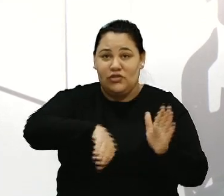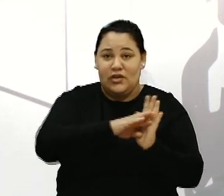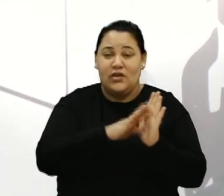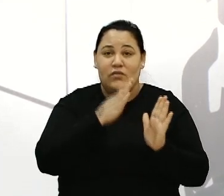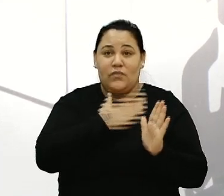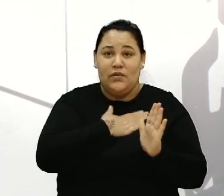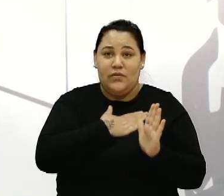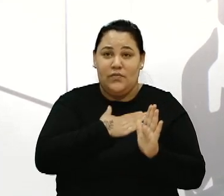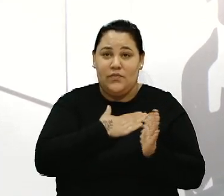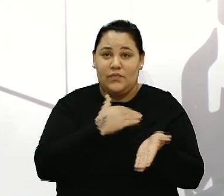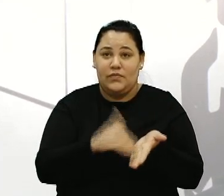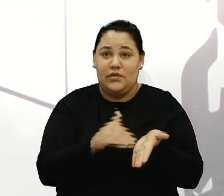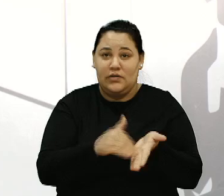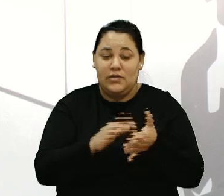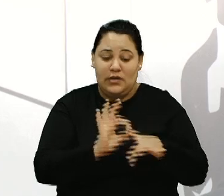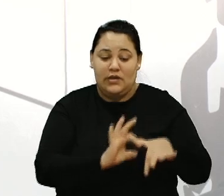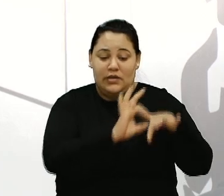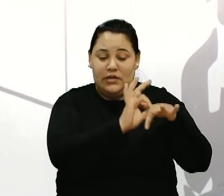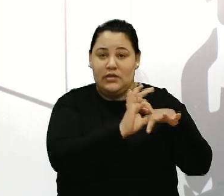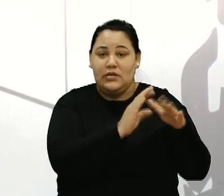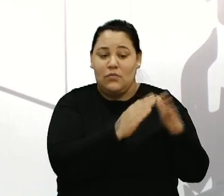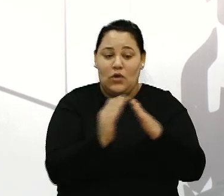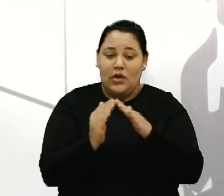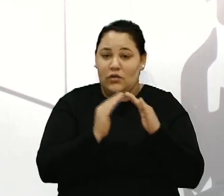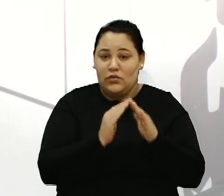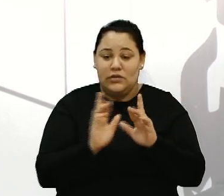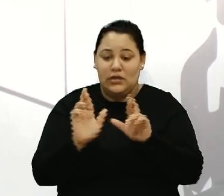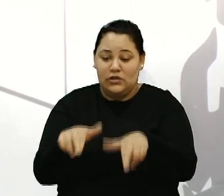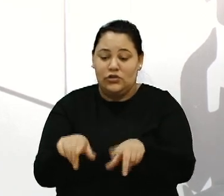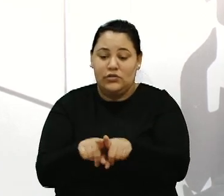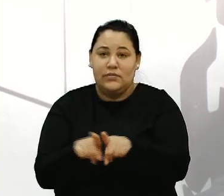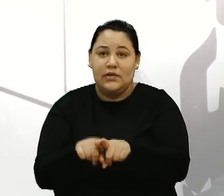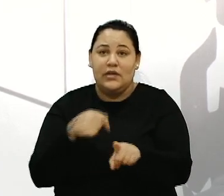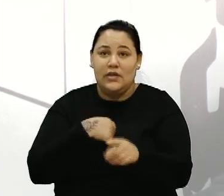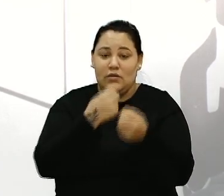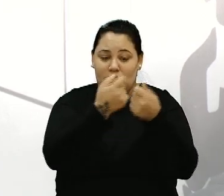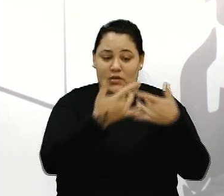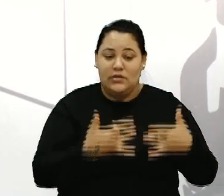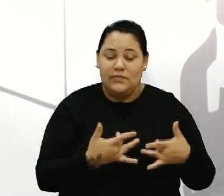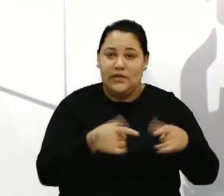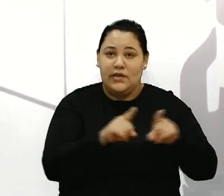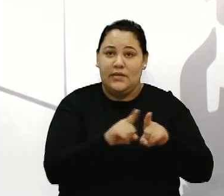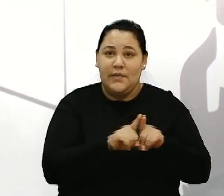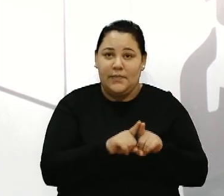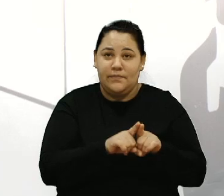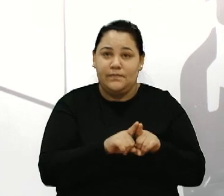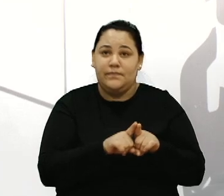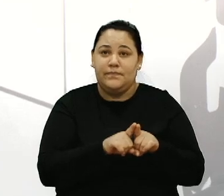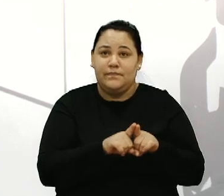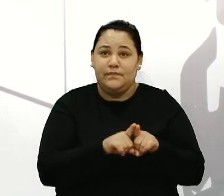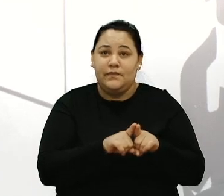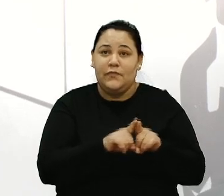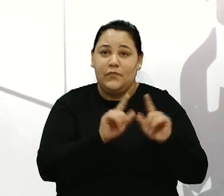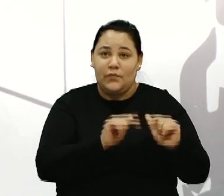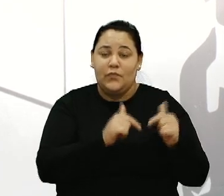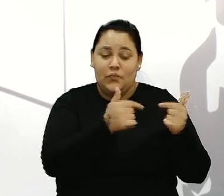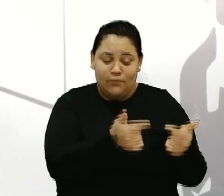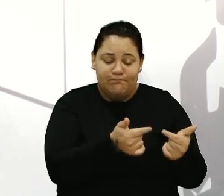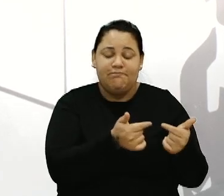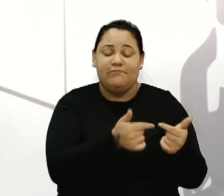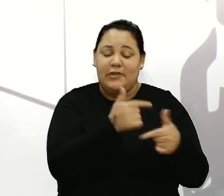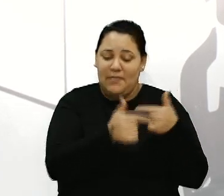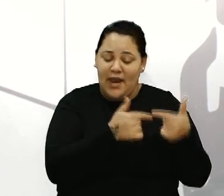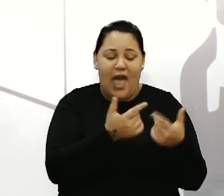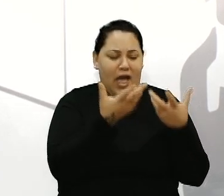procurar as lideranças, moradores, agricultores daquela região, e eu relatei, não, vamos se empenhar nessa causa. Fui lá, conheci